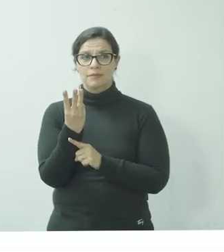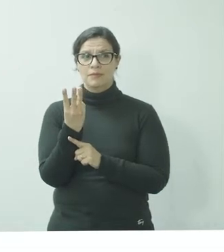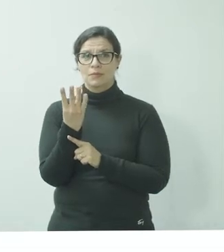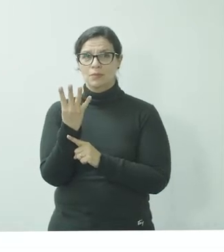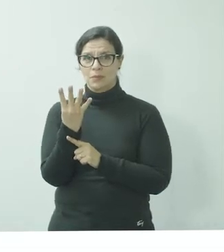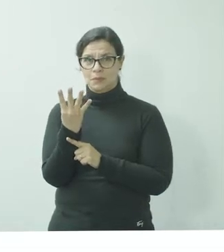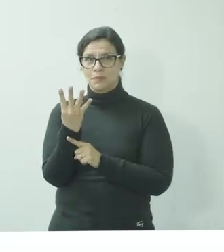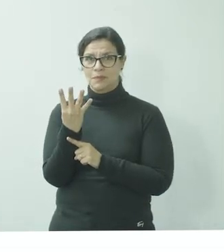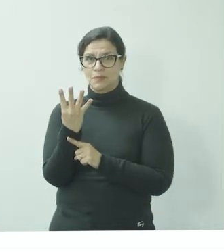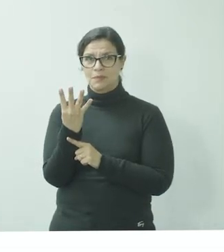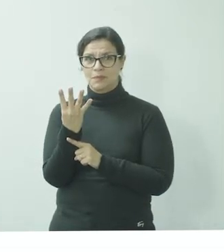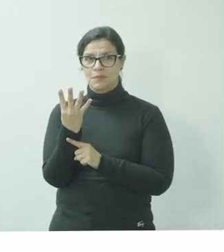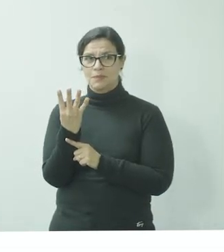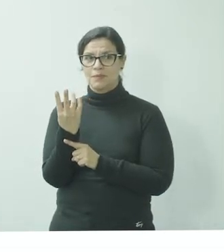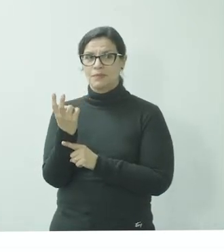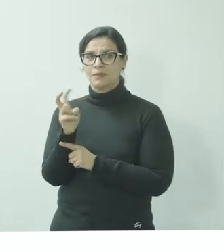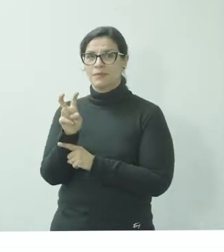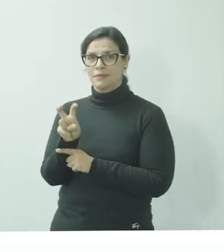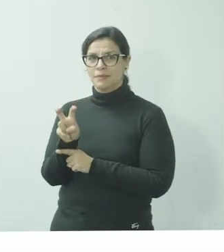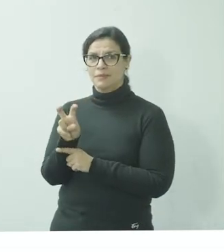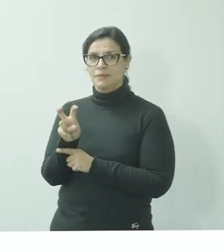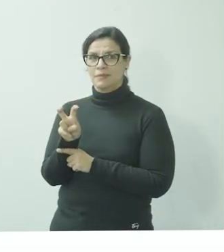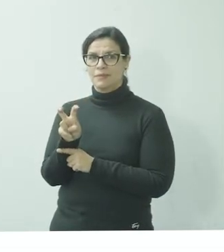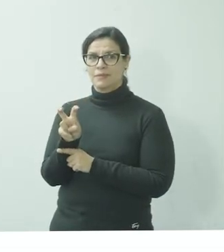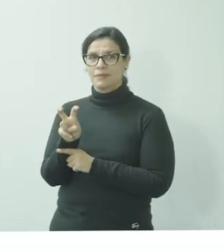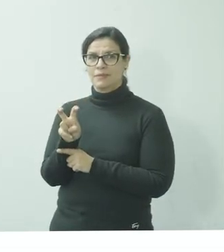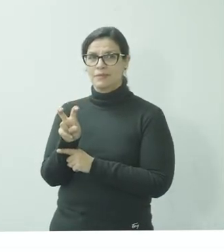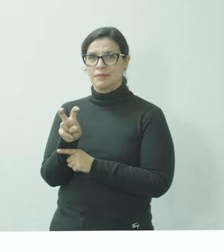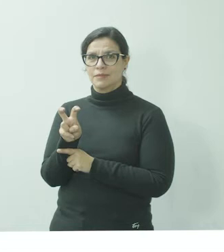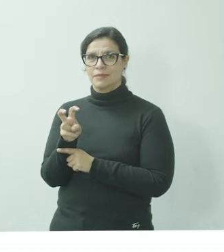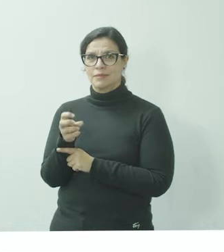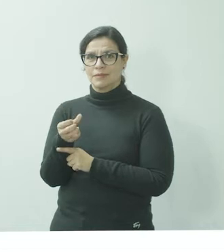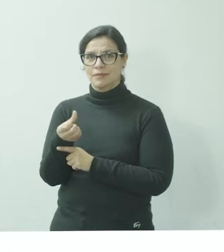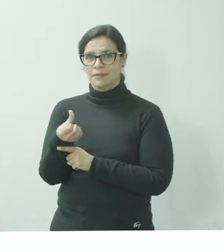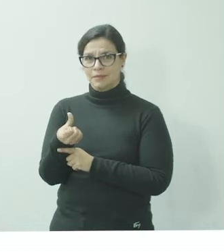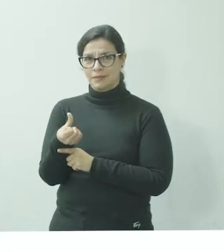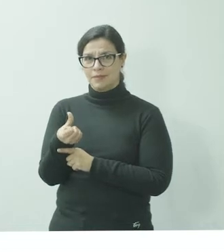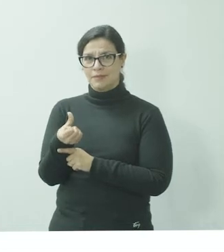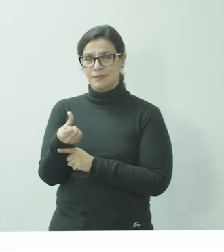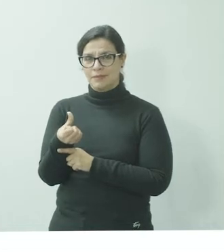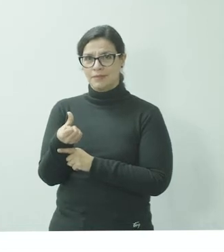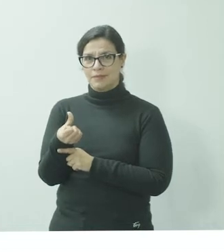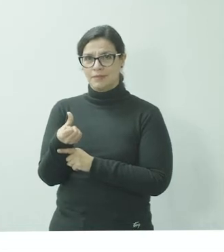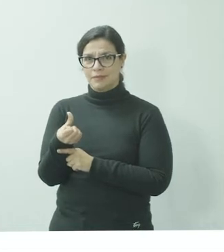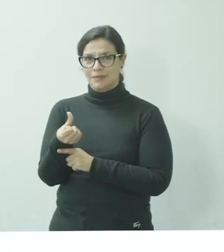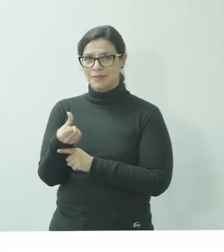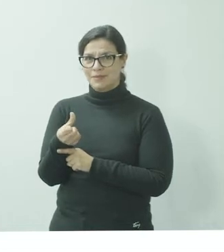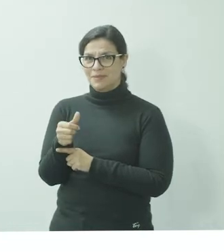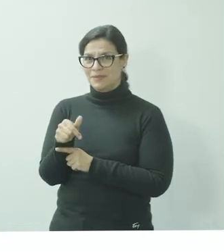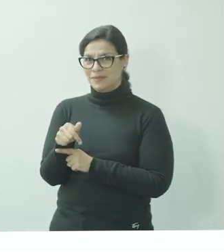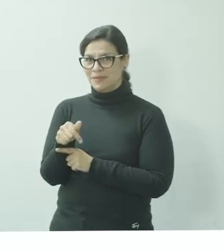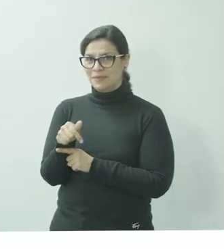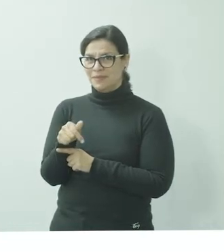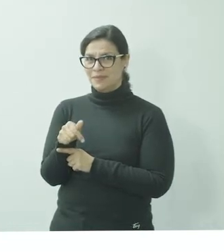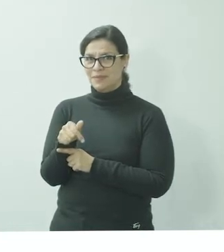3 4 5 6